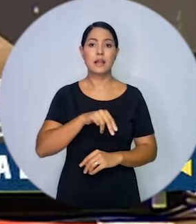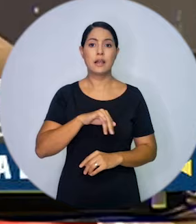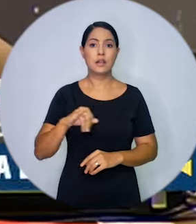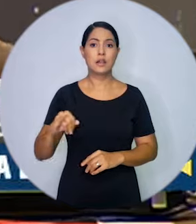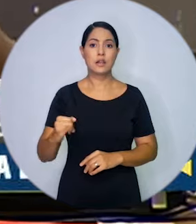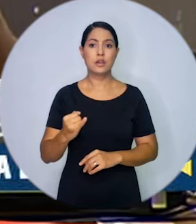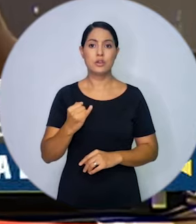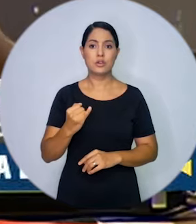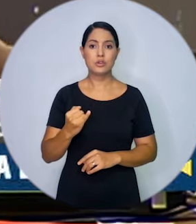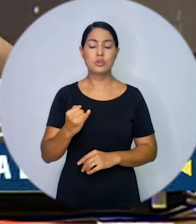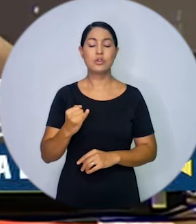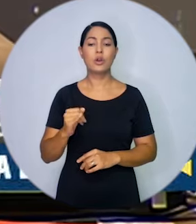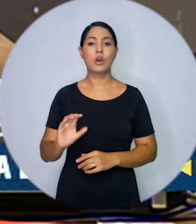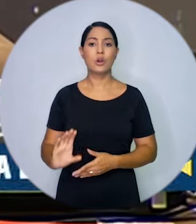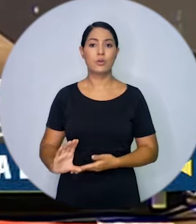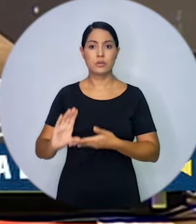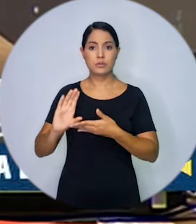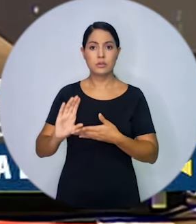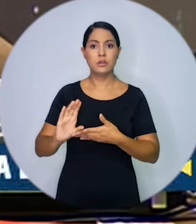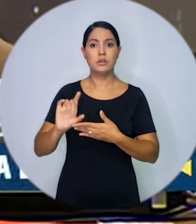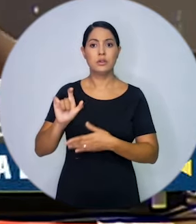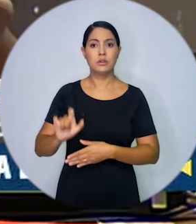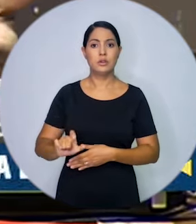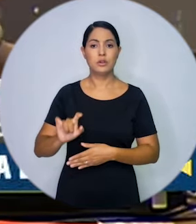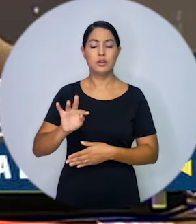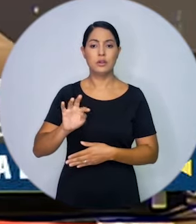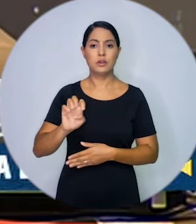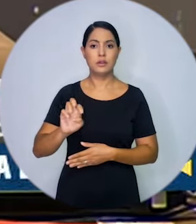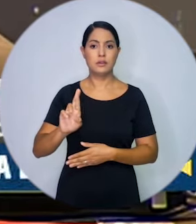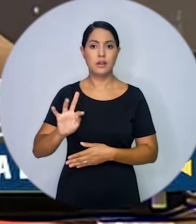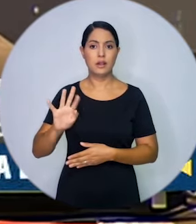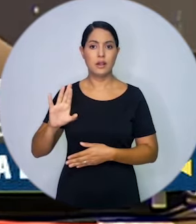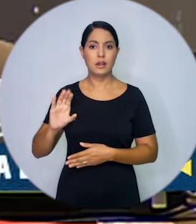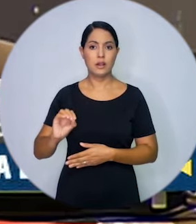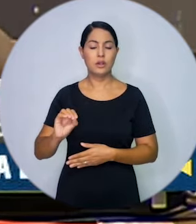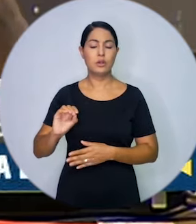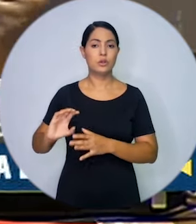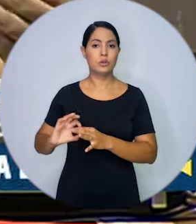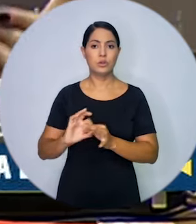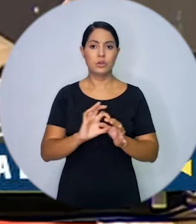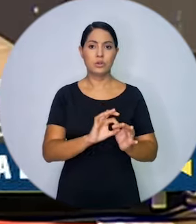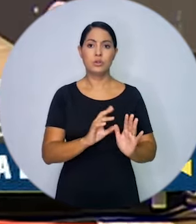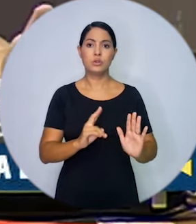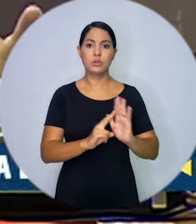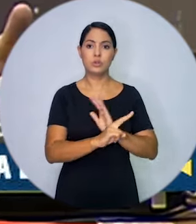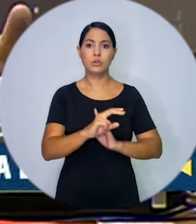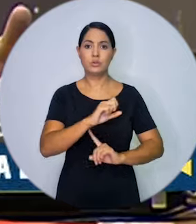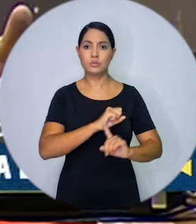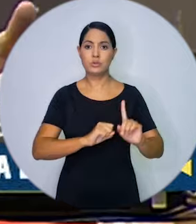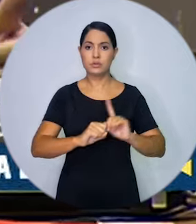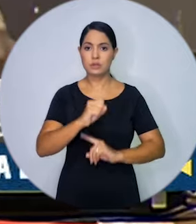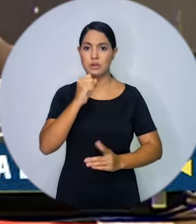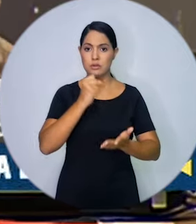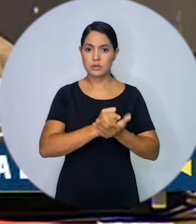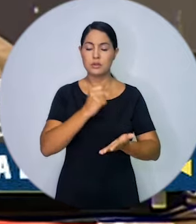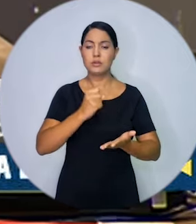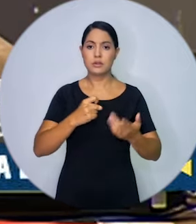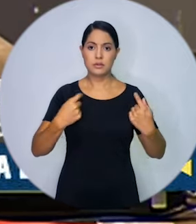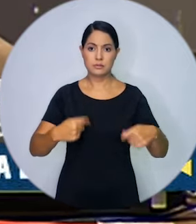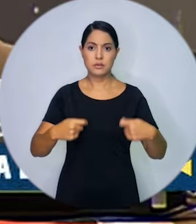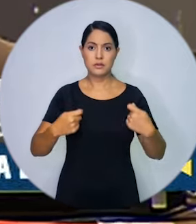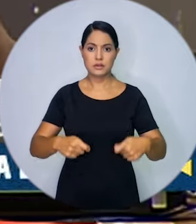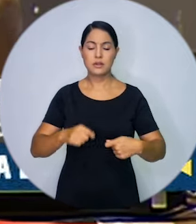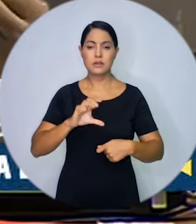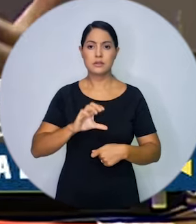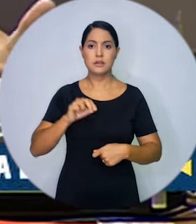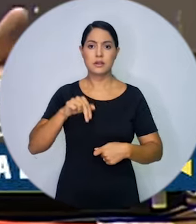tribunais, parecer que foi acatado pelo conselheiro Marcelo Terto, e hoje o nome social é o único que deve ser usado dentro do sistema de